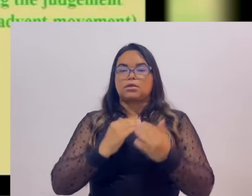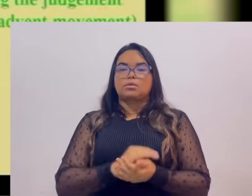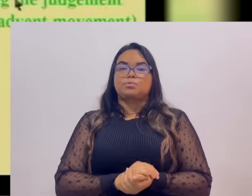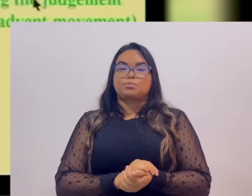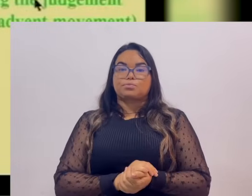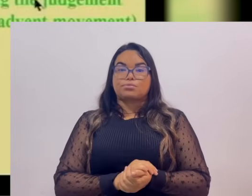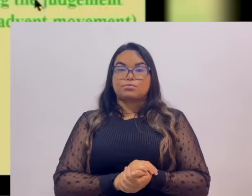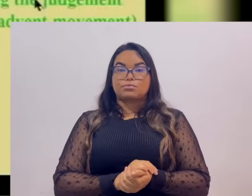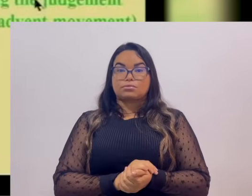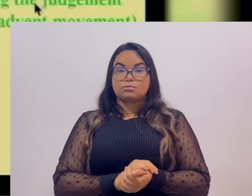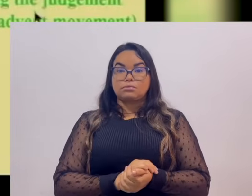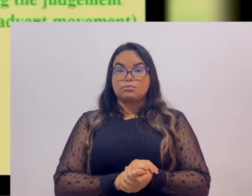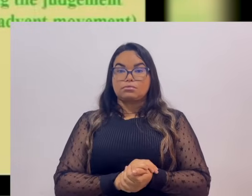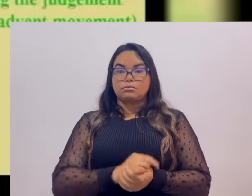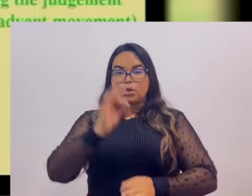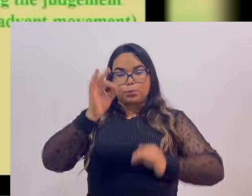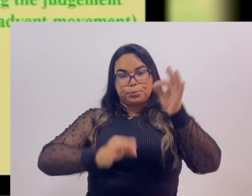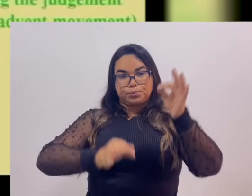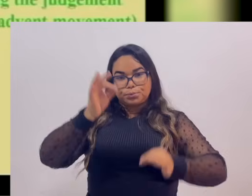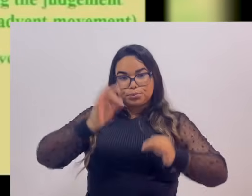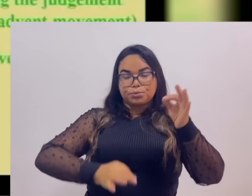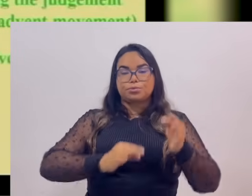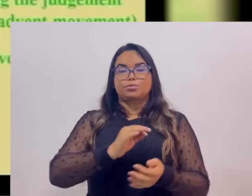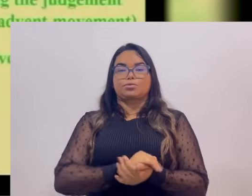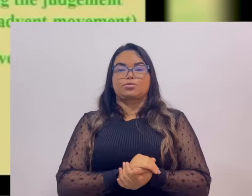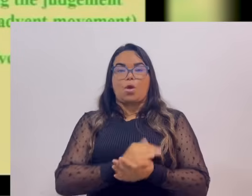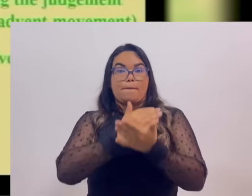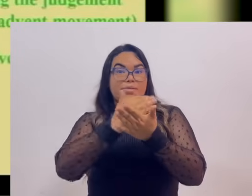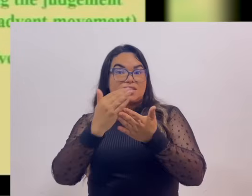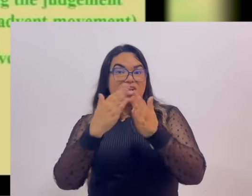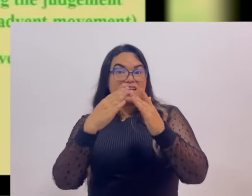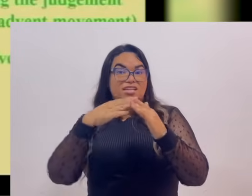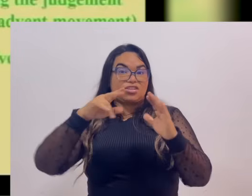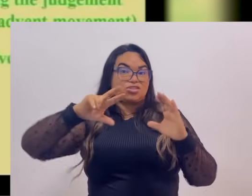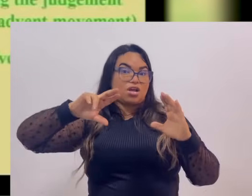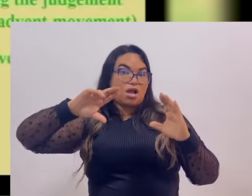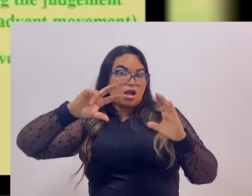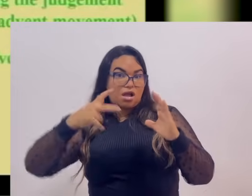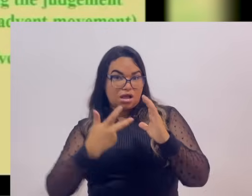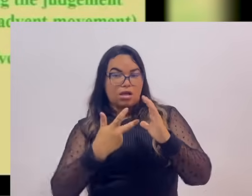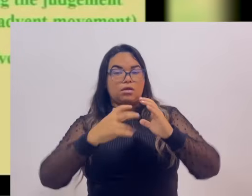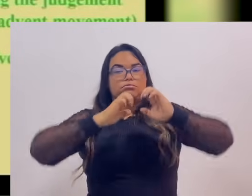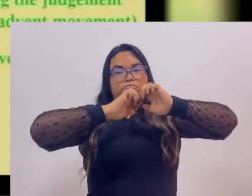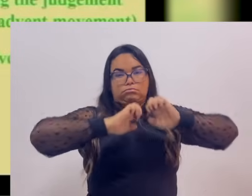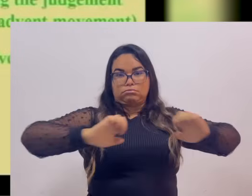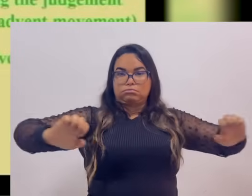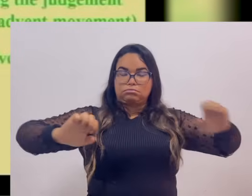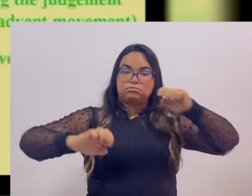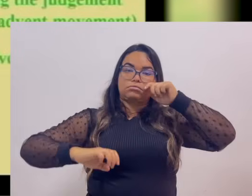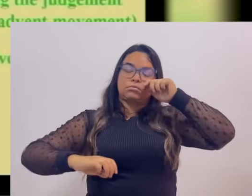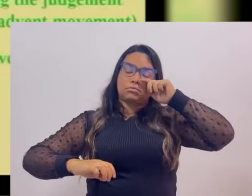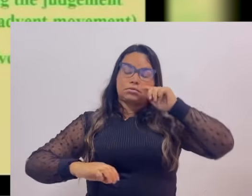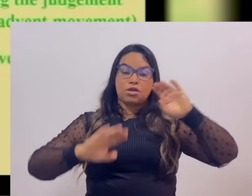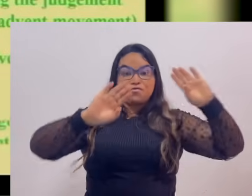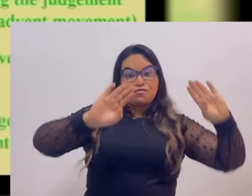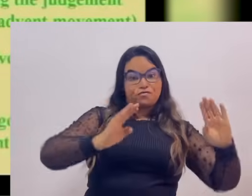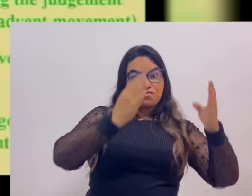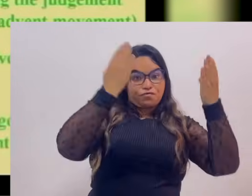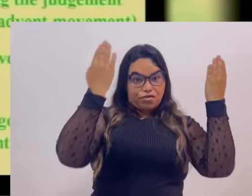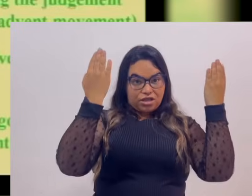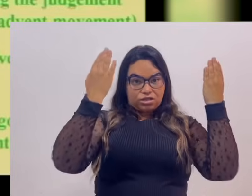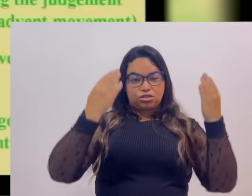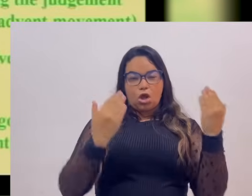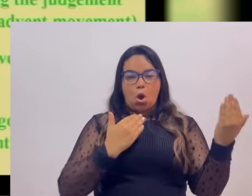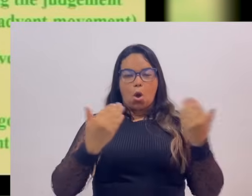em Tisri era o prenúncio do juízo e do movimento adventista o dia da expiação o juízo do pré-advento